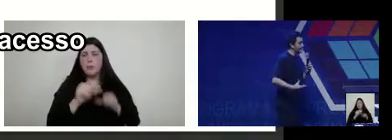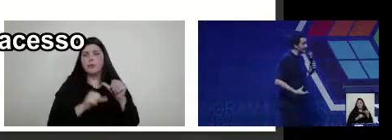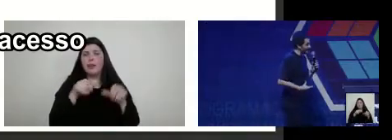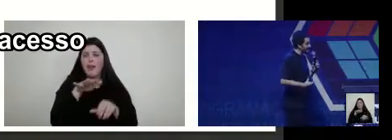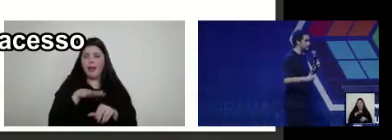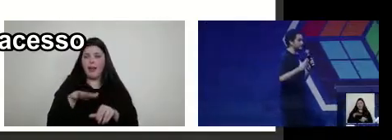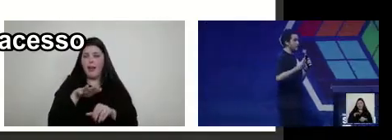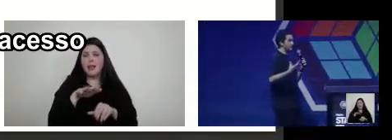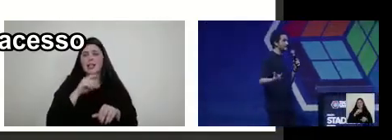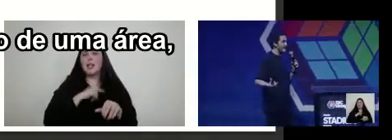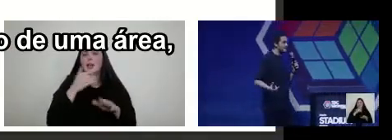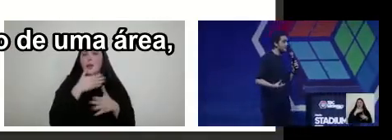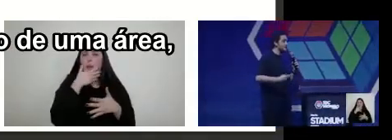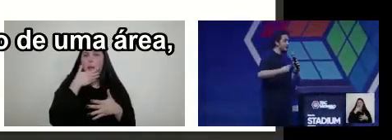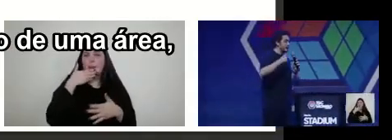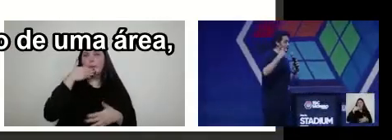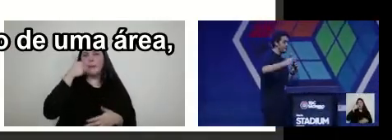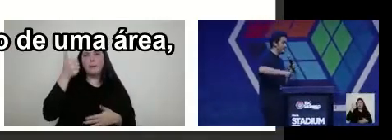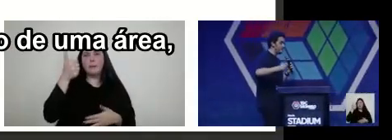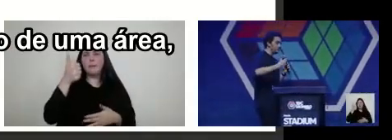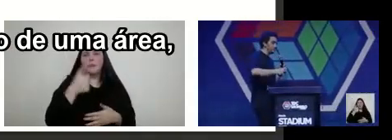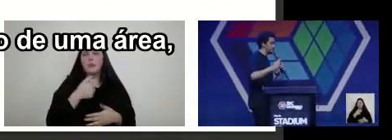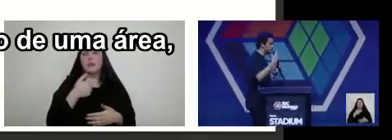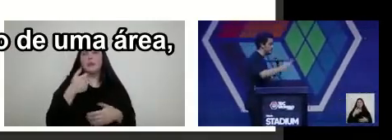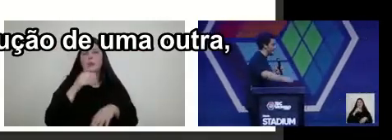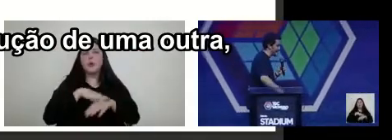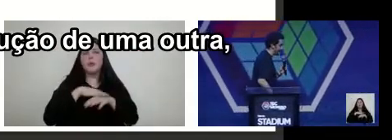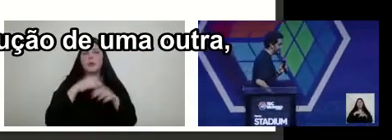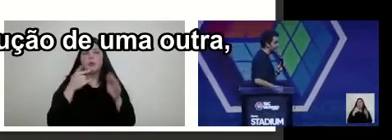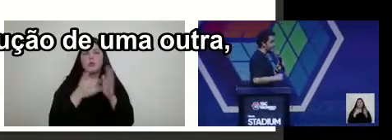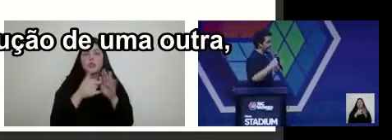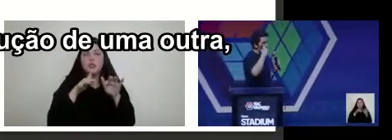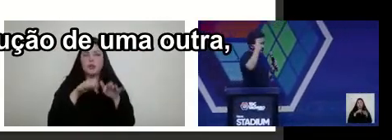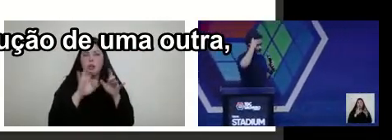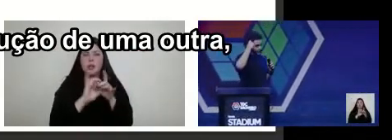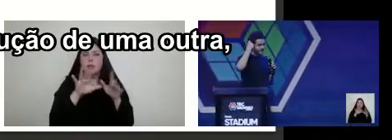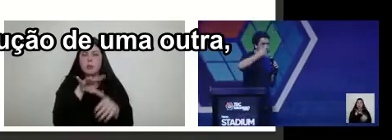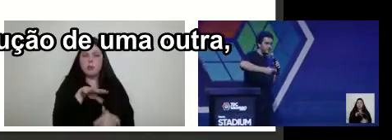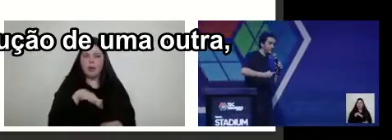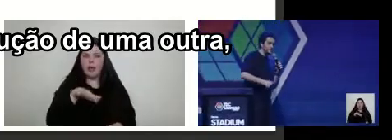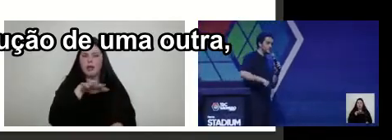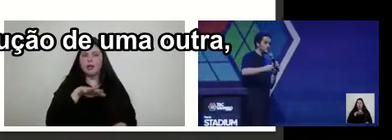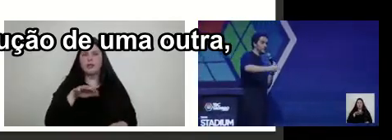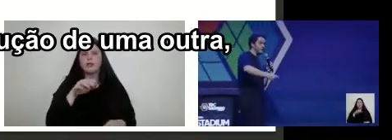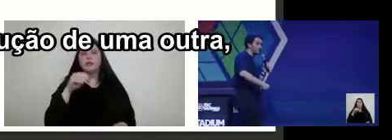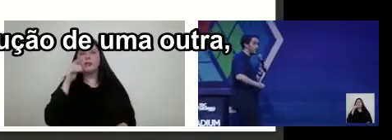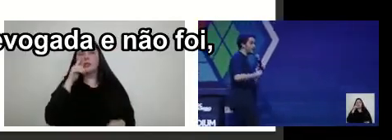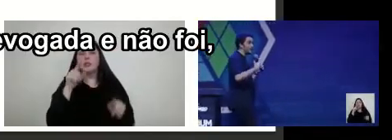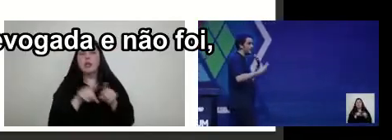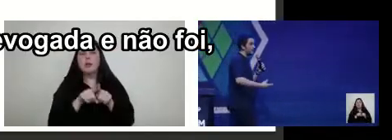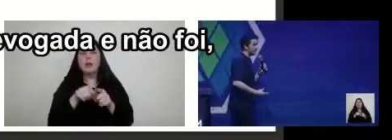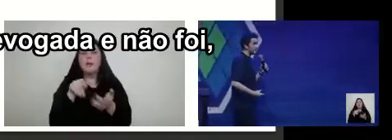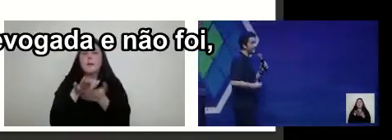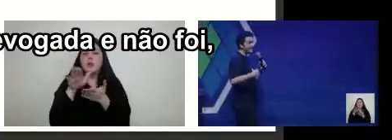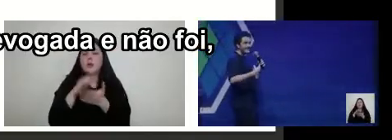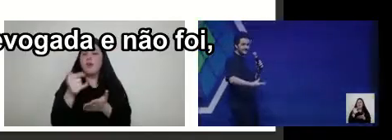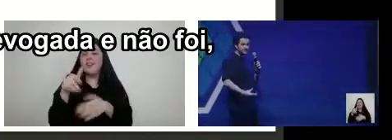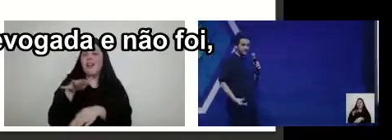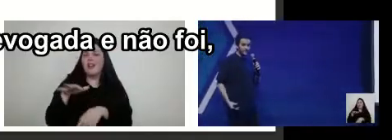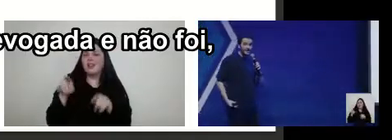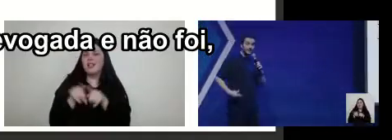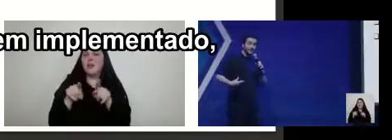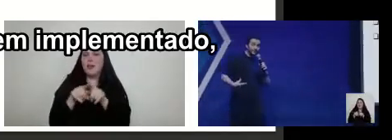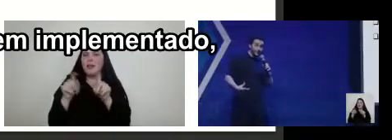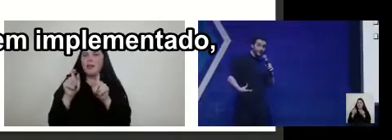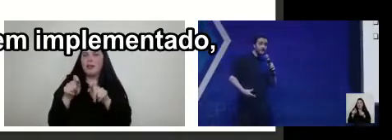Então, uma hora ele tem um acesso em desenvolvimento e homologação de uma área, e aí ele acabou ganhando acesso à produção de uma outra, ele tem uma role que deveria ter